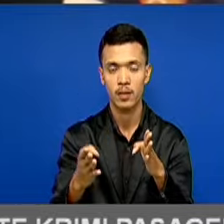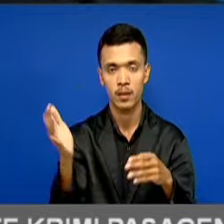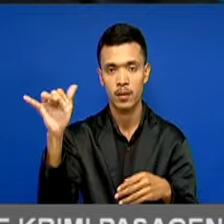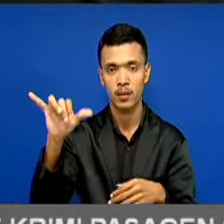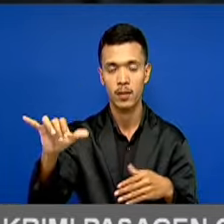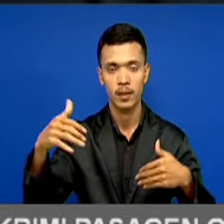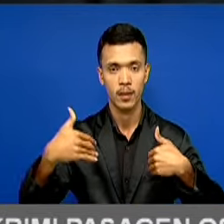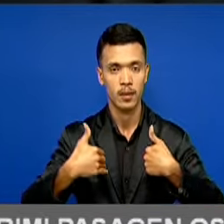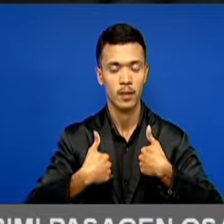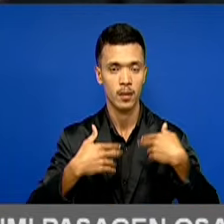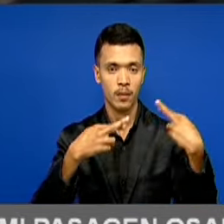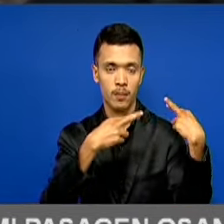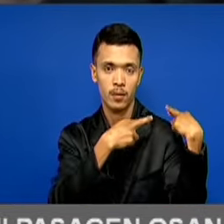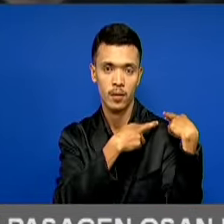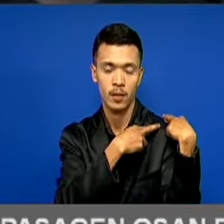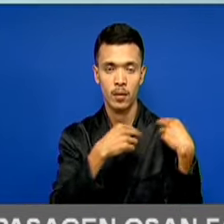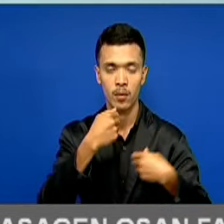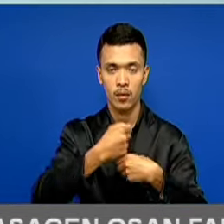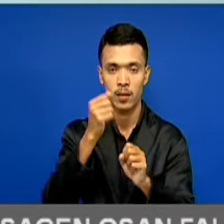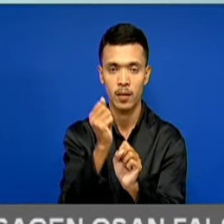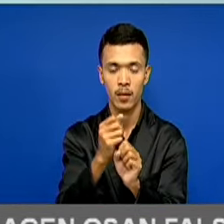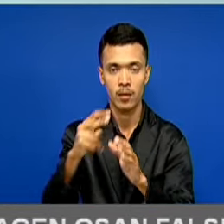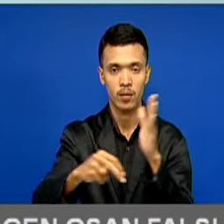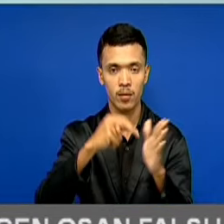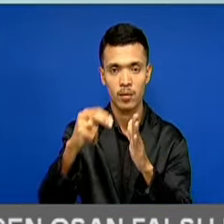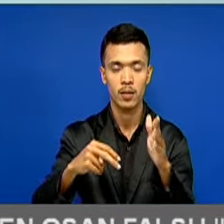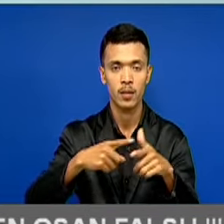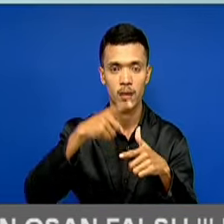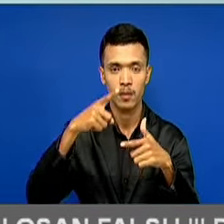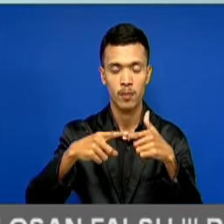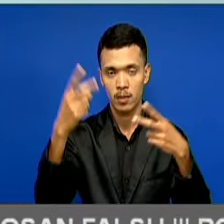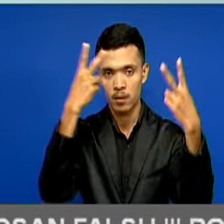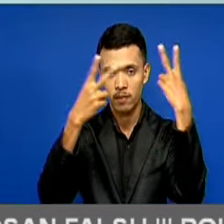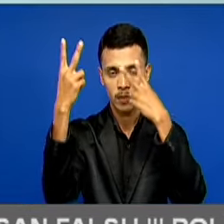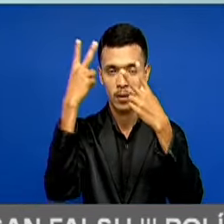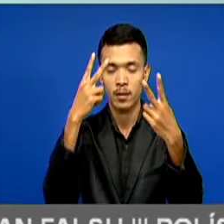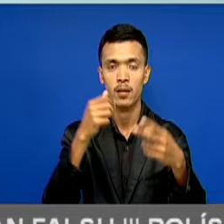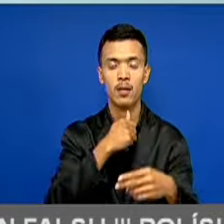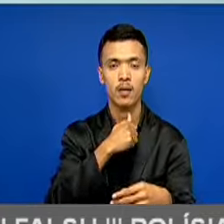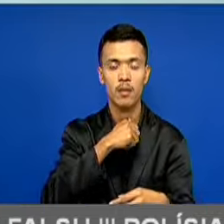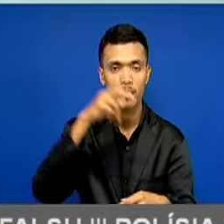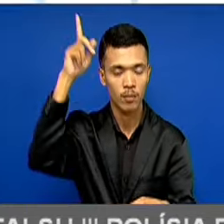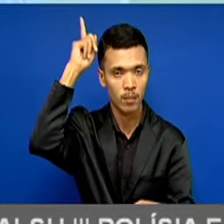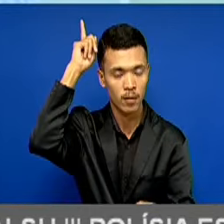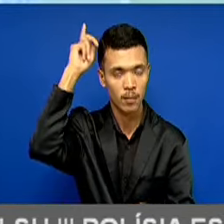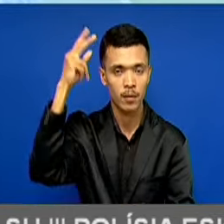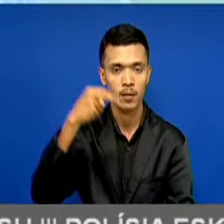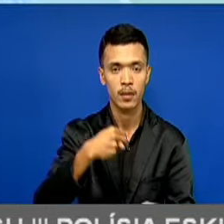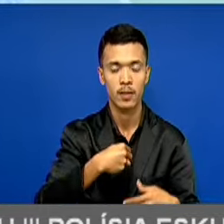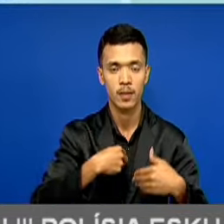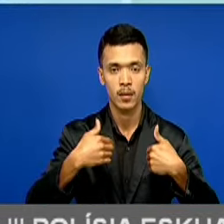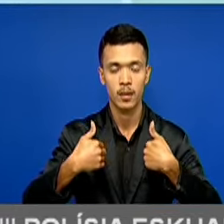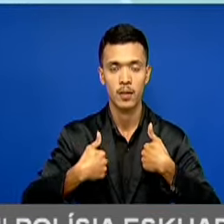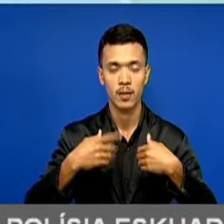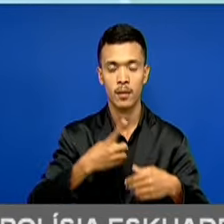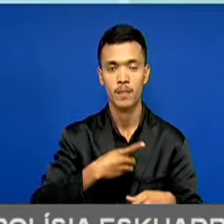e é papel importante, pode a cobertura durante a visita a Santo Padre Nian e Hadili. A acreditação da média nacional